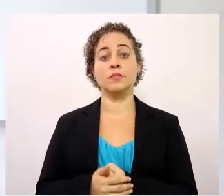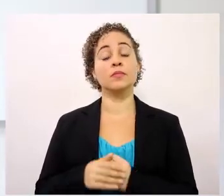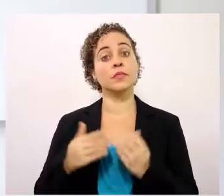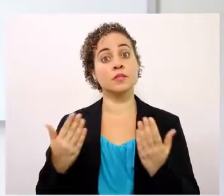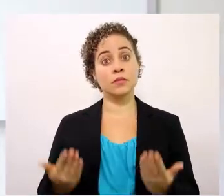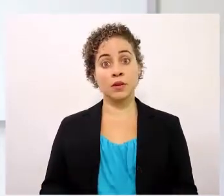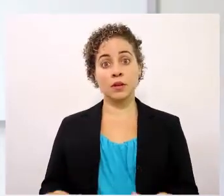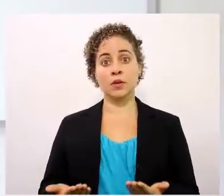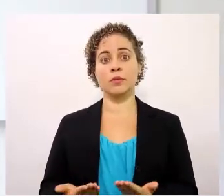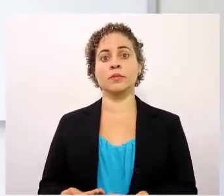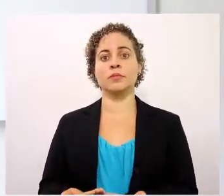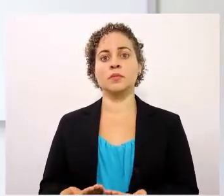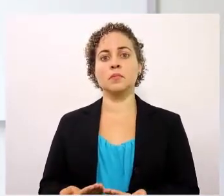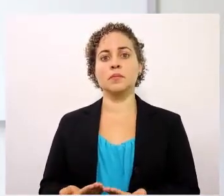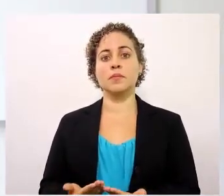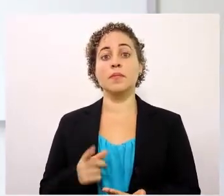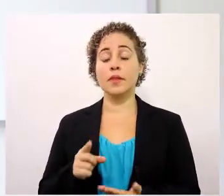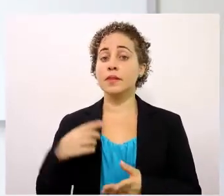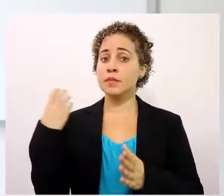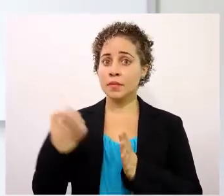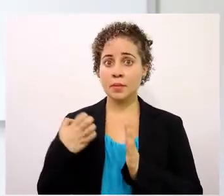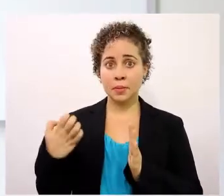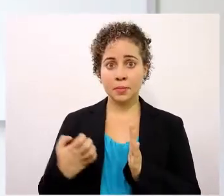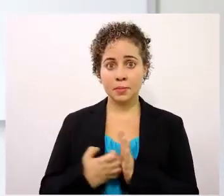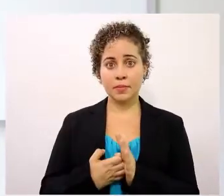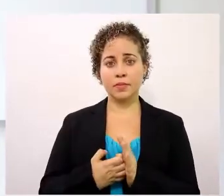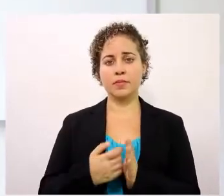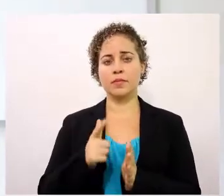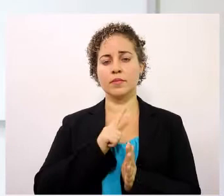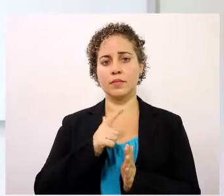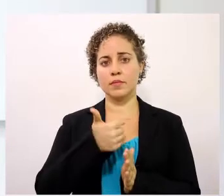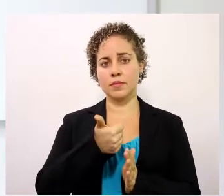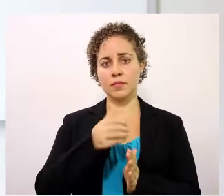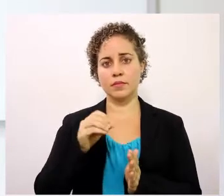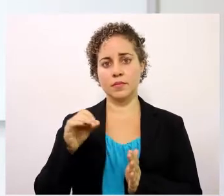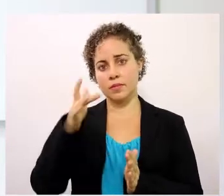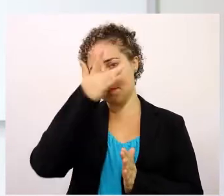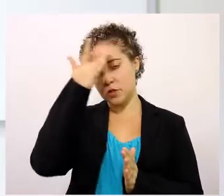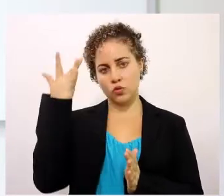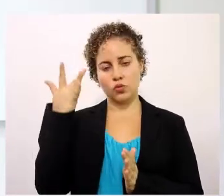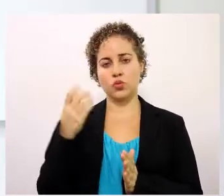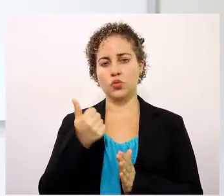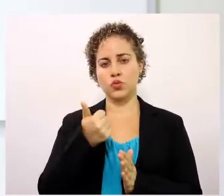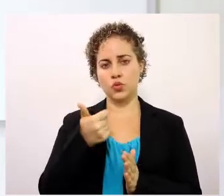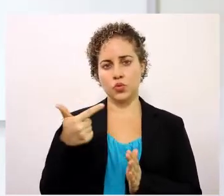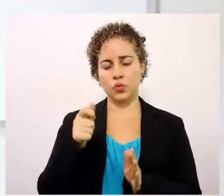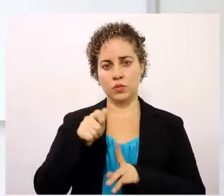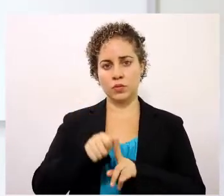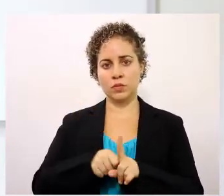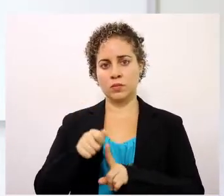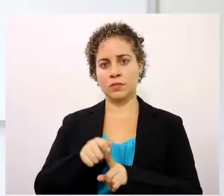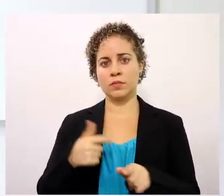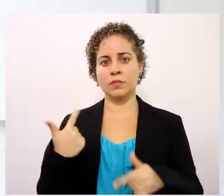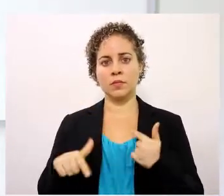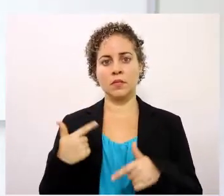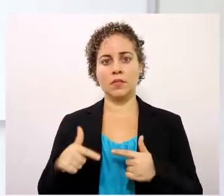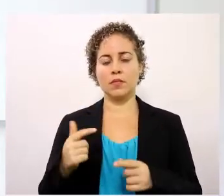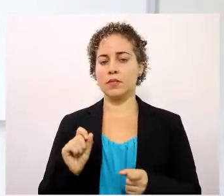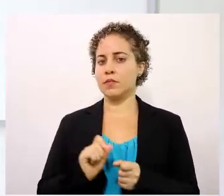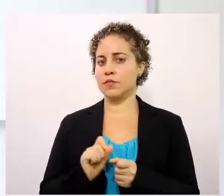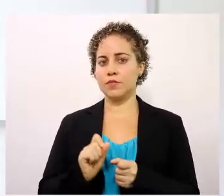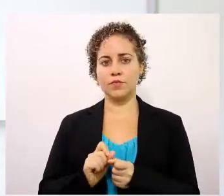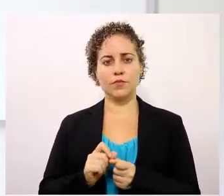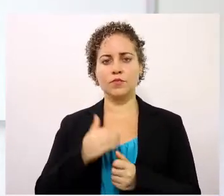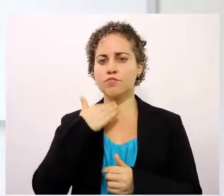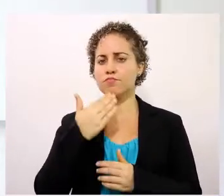Portanto, nessa empresa onde 100 funcionários durante 12 meses trabalhou e não fez nenhuma